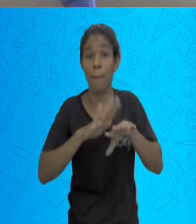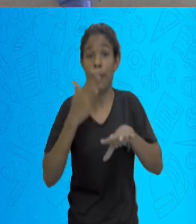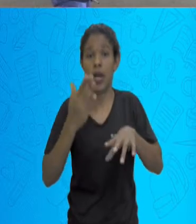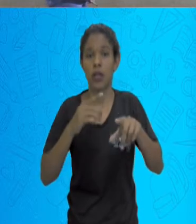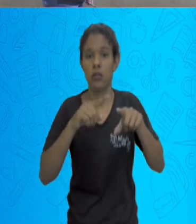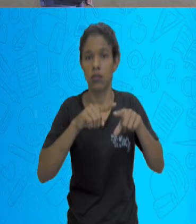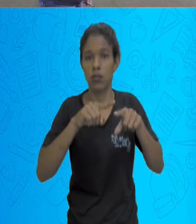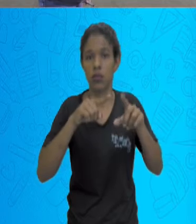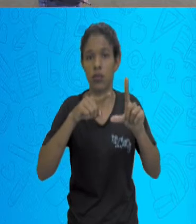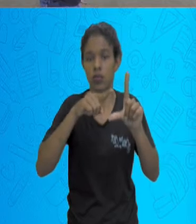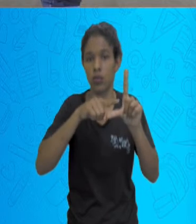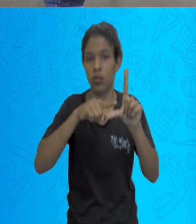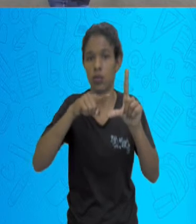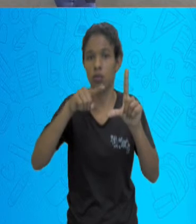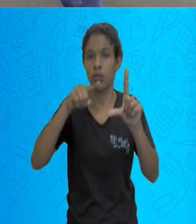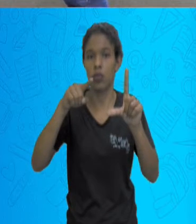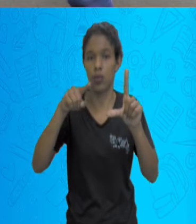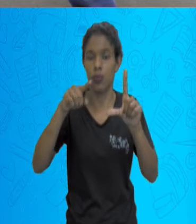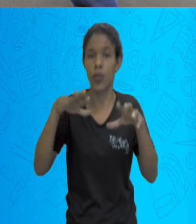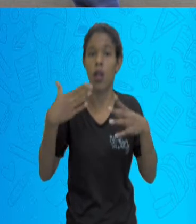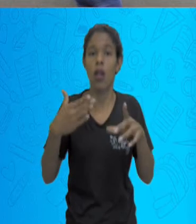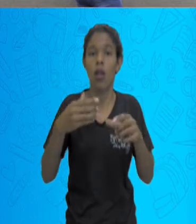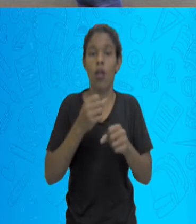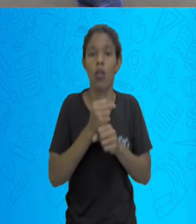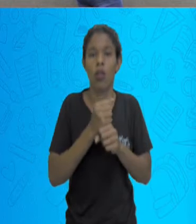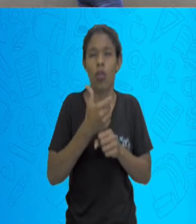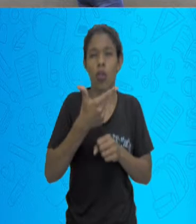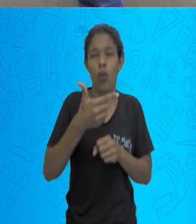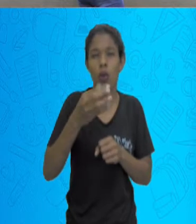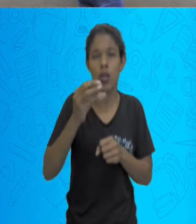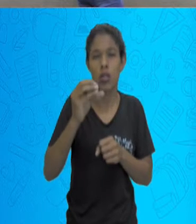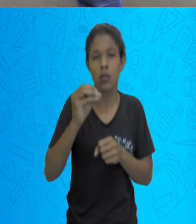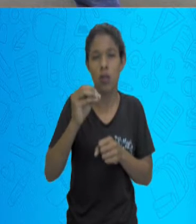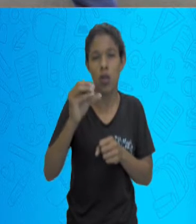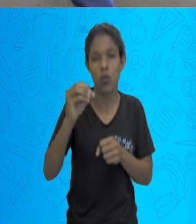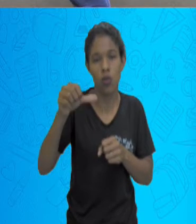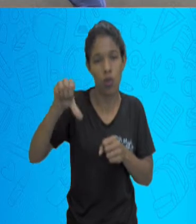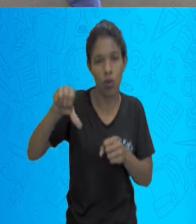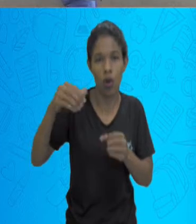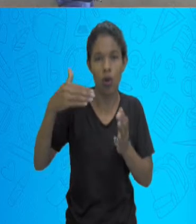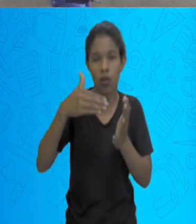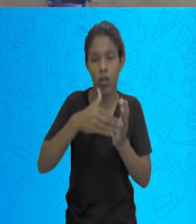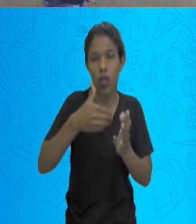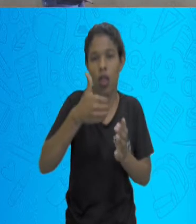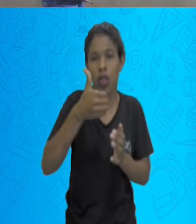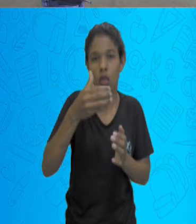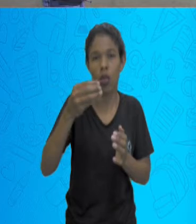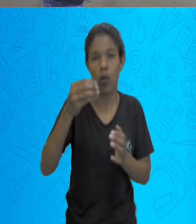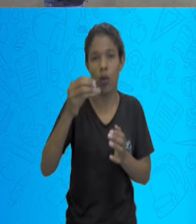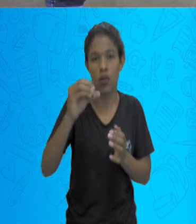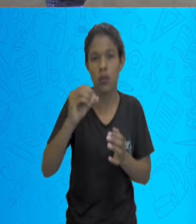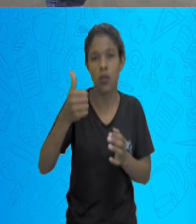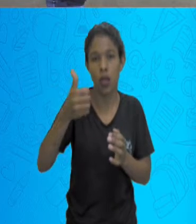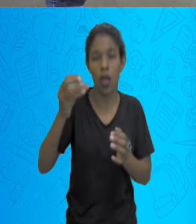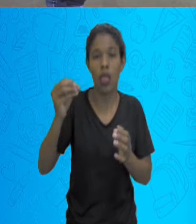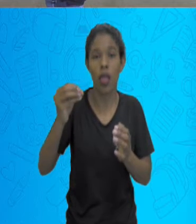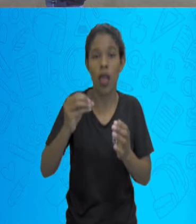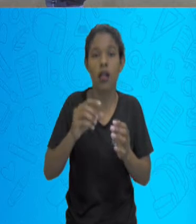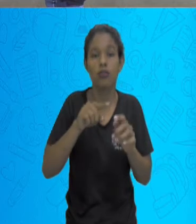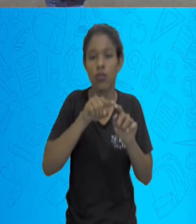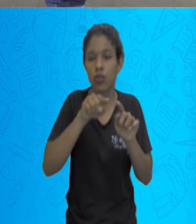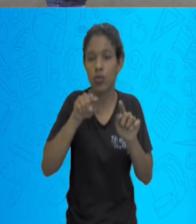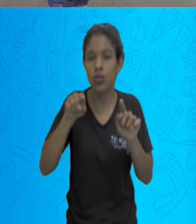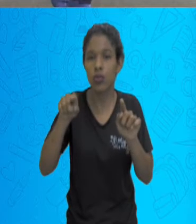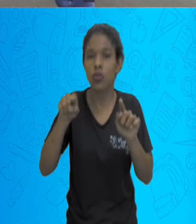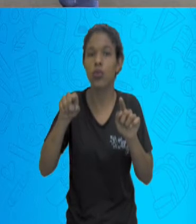se manteve, foi contínuo. De 2010 a 2011, aumentou-se, né? Eles gastaram mais